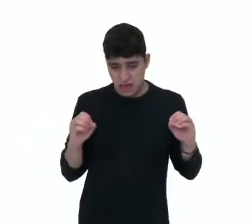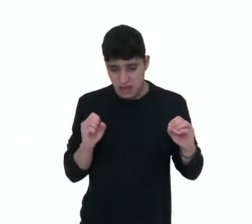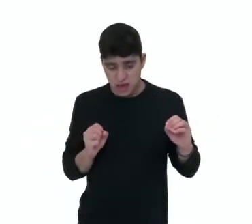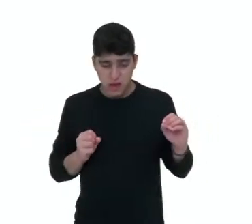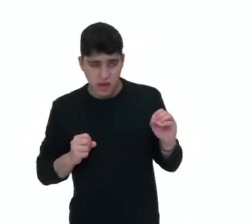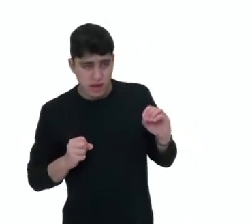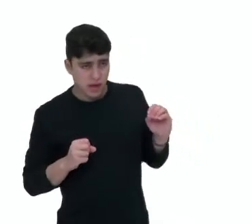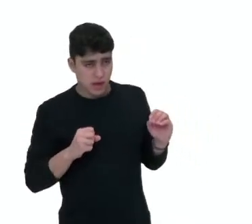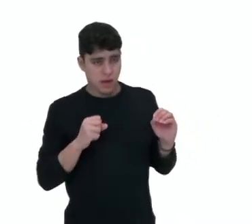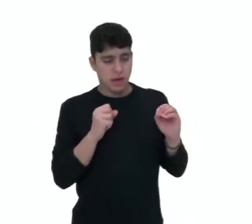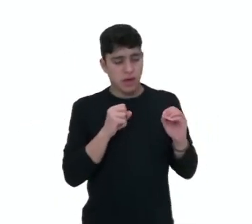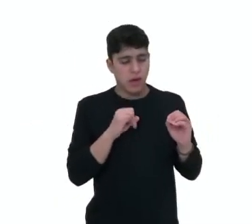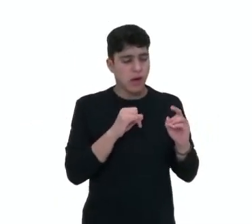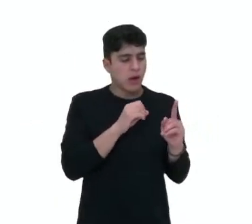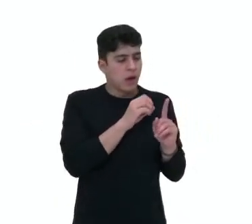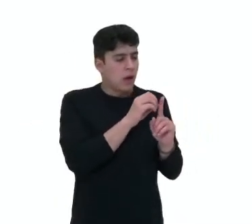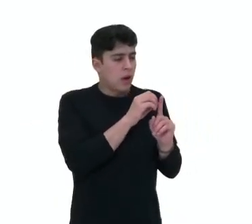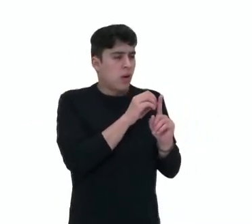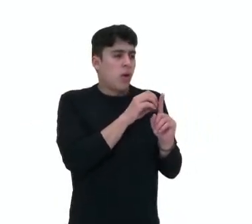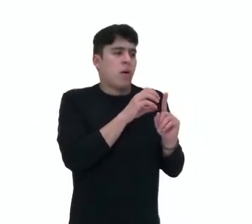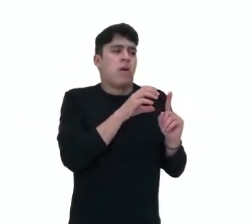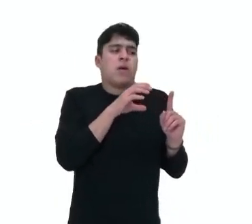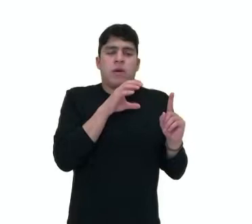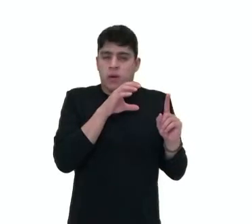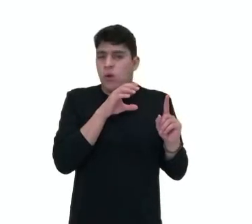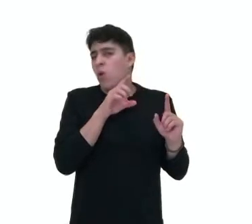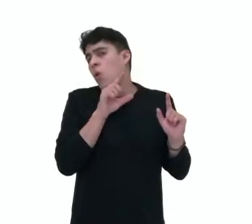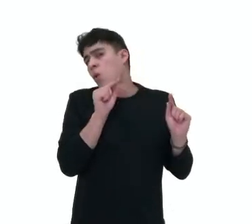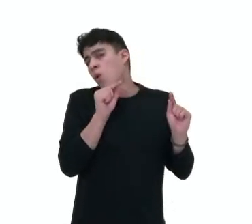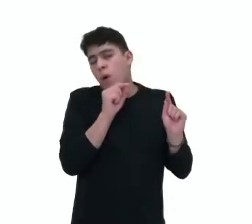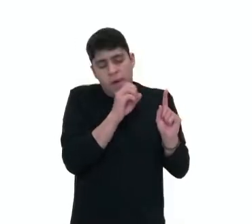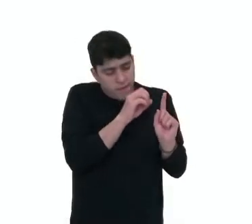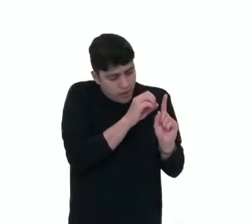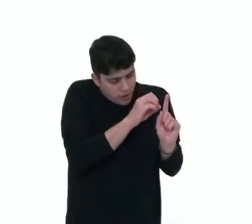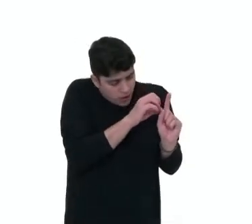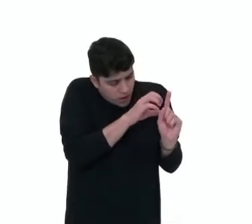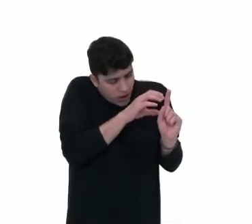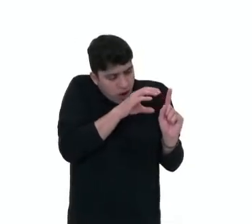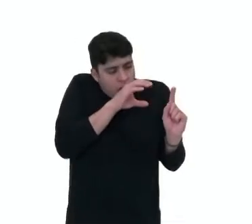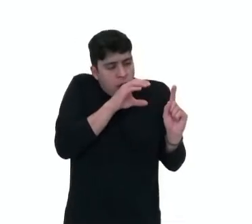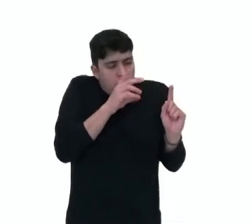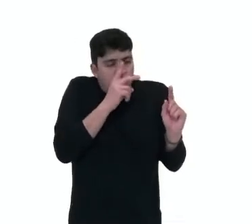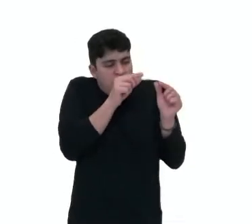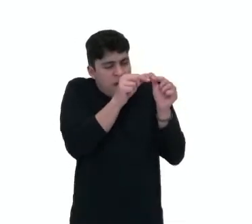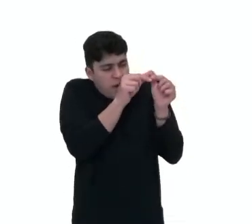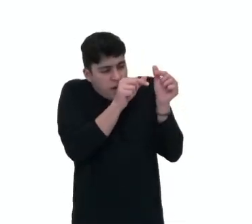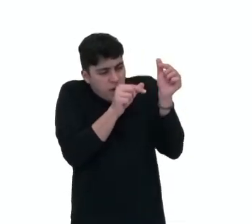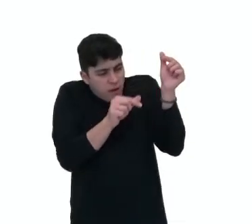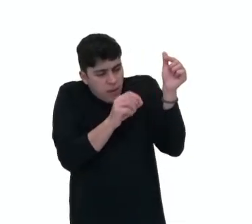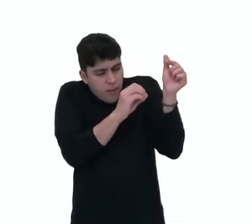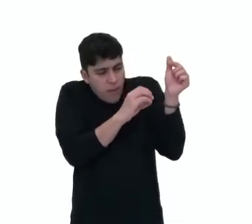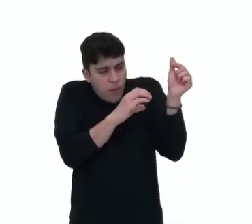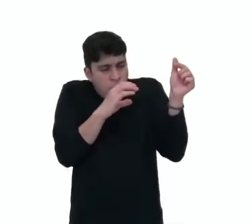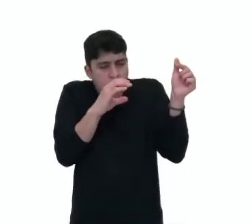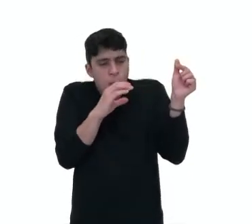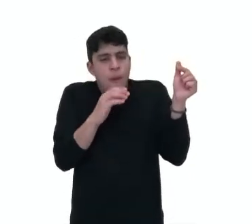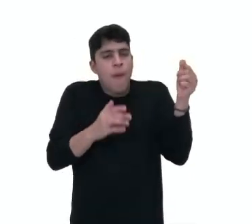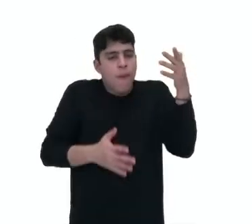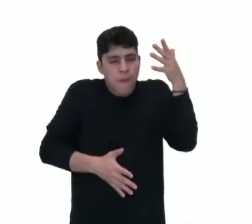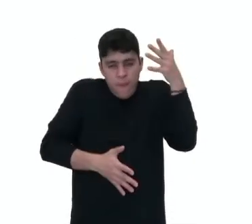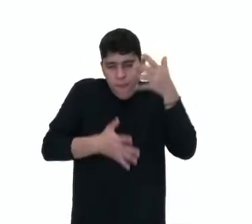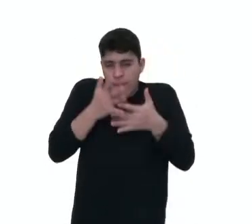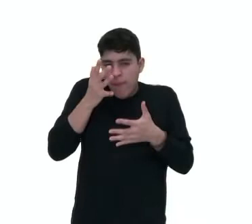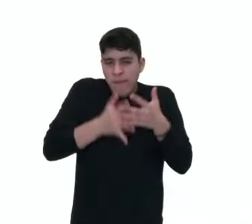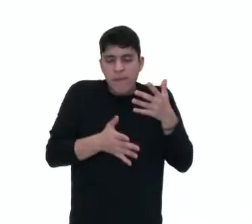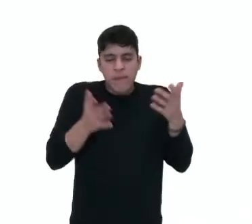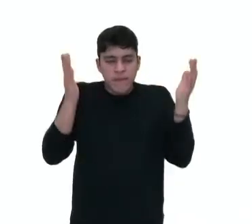esses aneurismas ficam maiores, essa dilatação aumenta, podem comprimir uma estrutura cerebral e